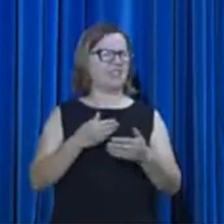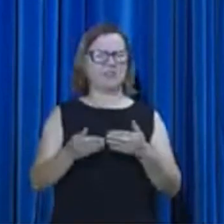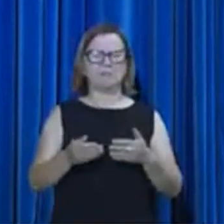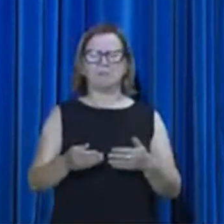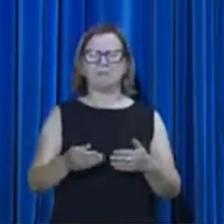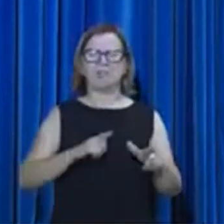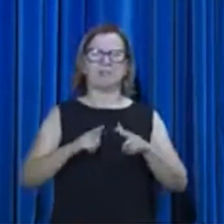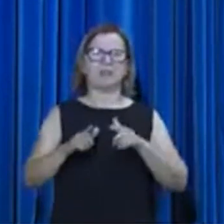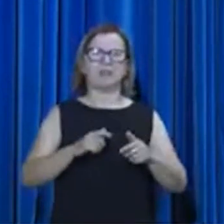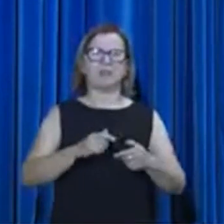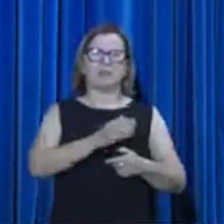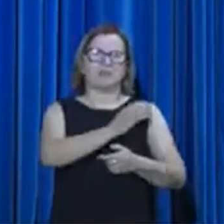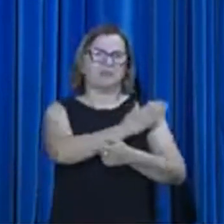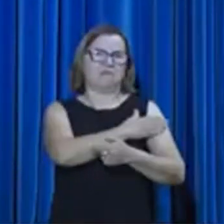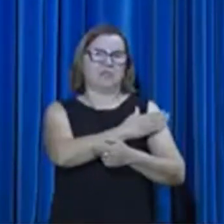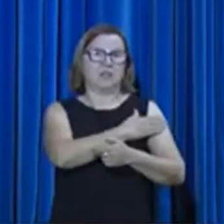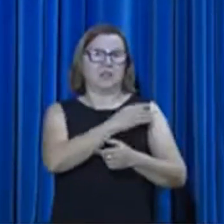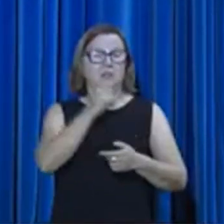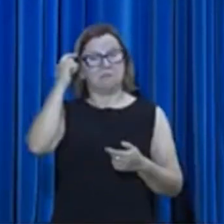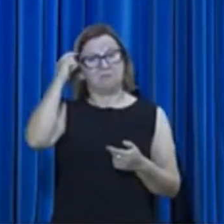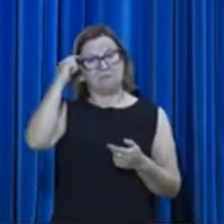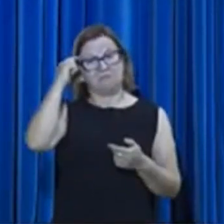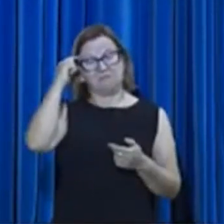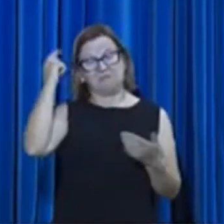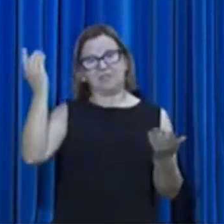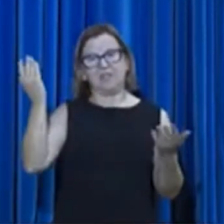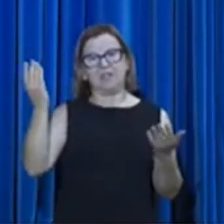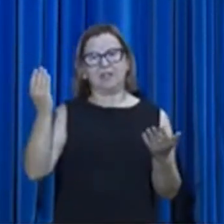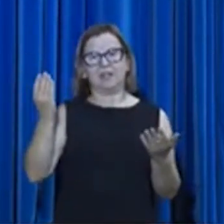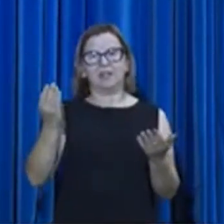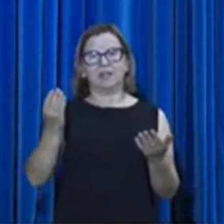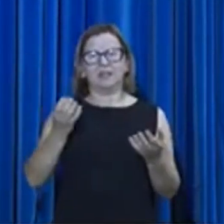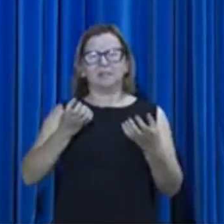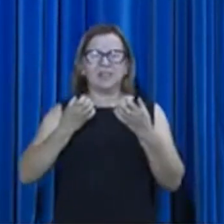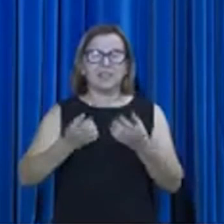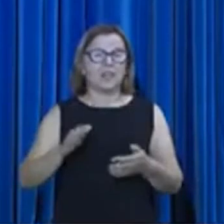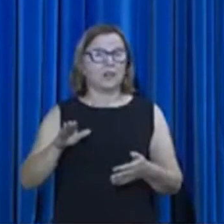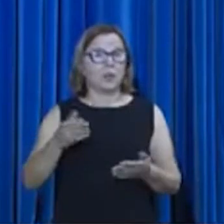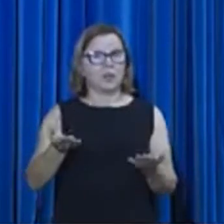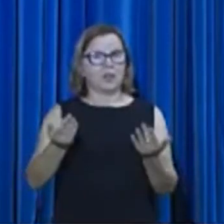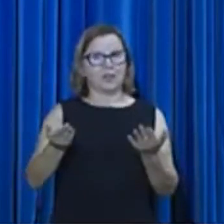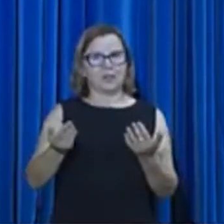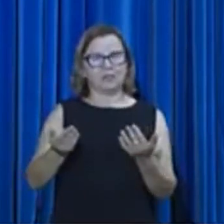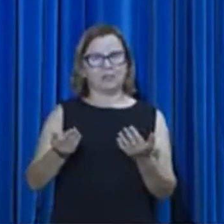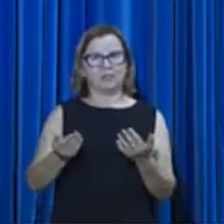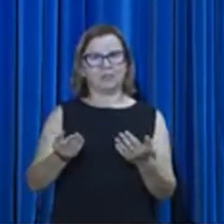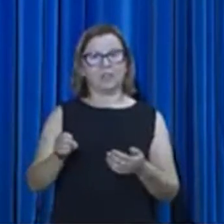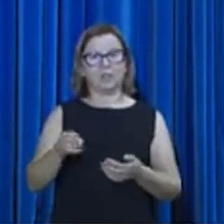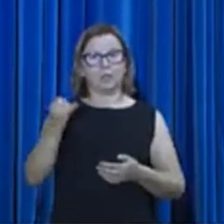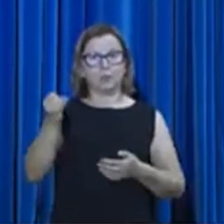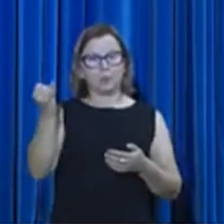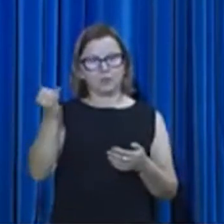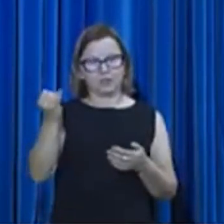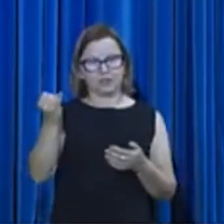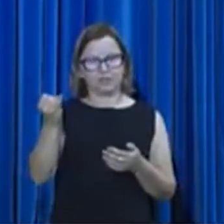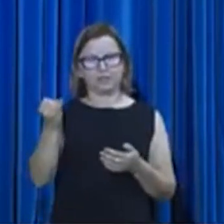intelectual, pesado ou leve, é importante considerar que se Adão já